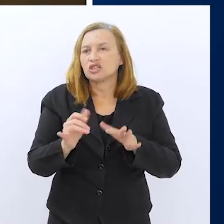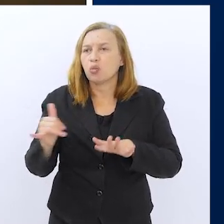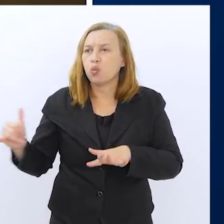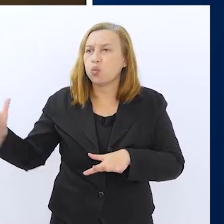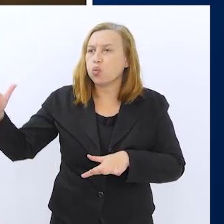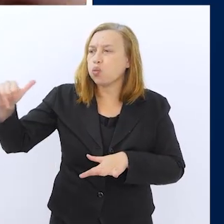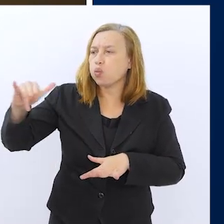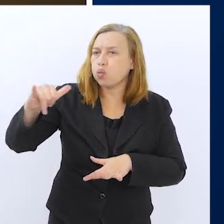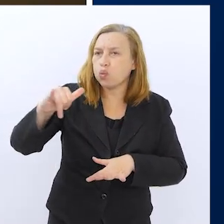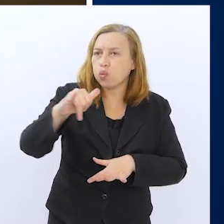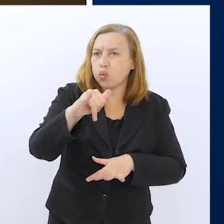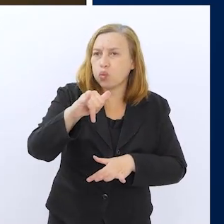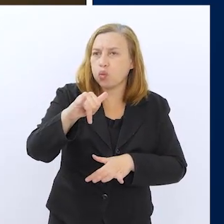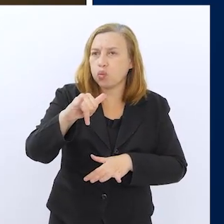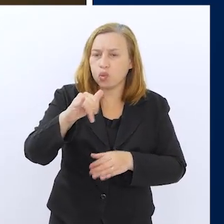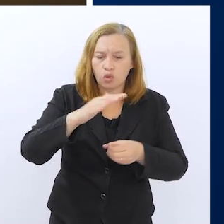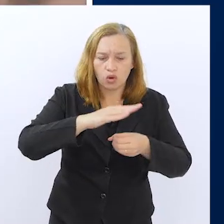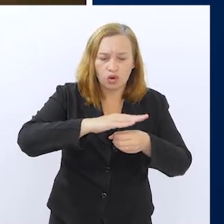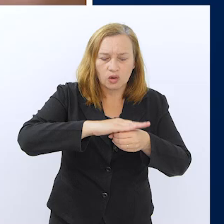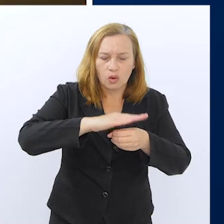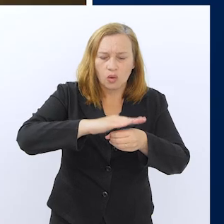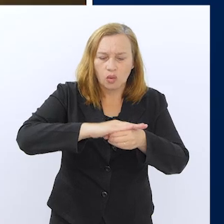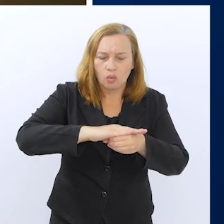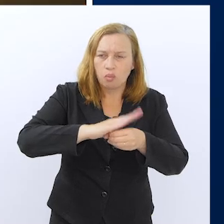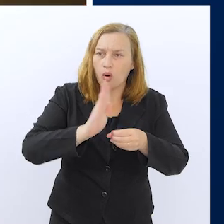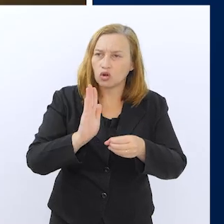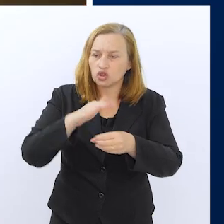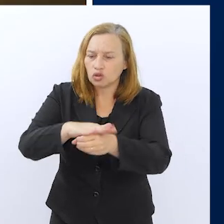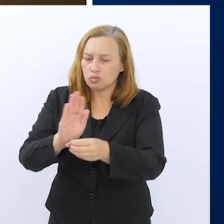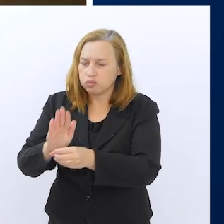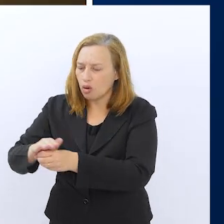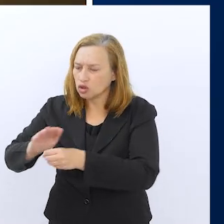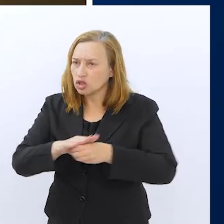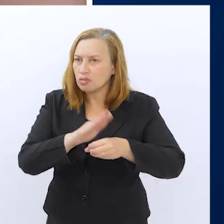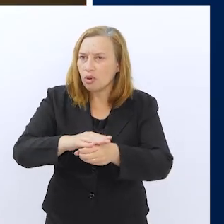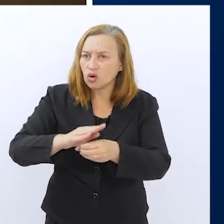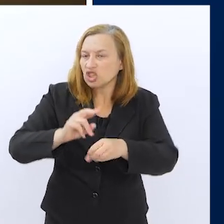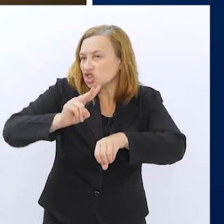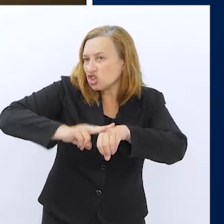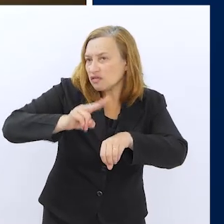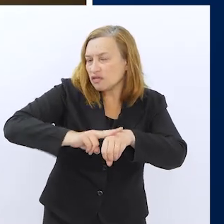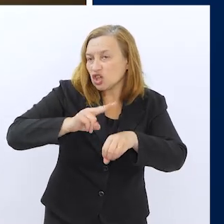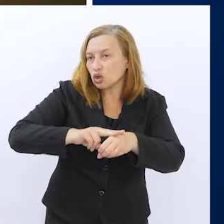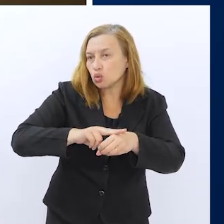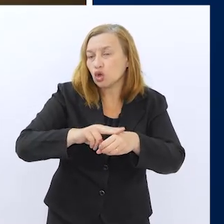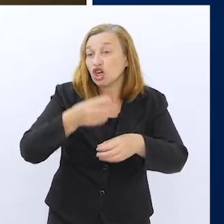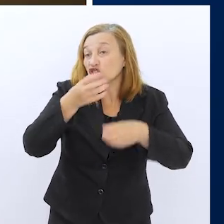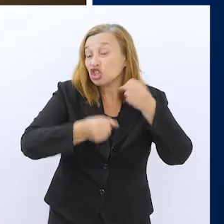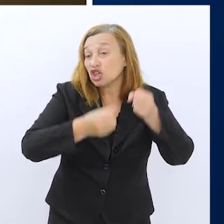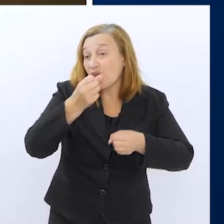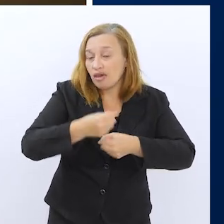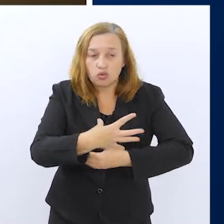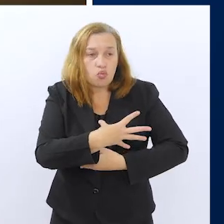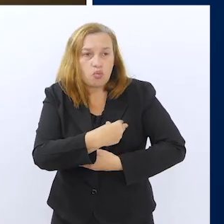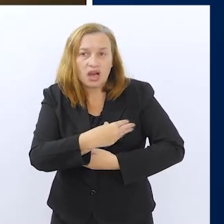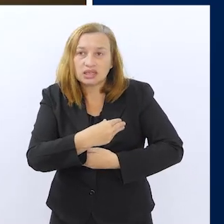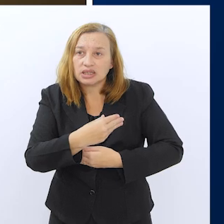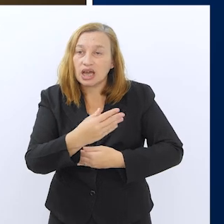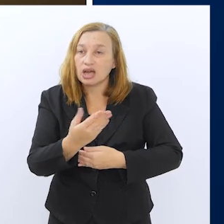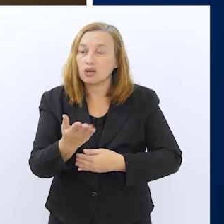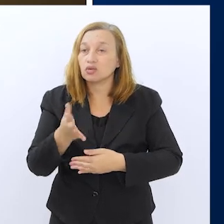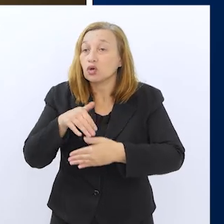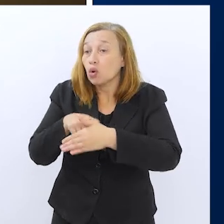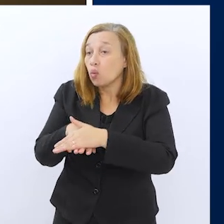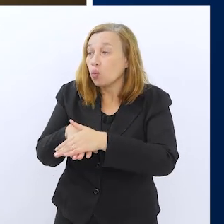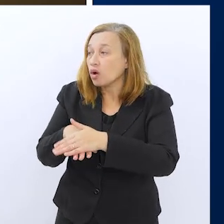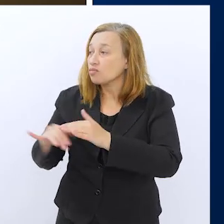por exemplo, um transporte aéreo. Você pode transportar leite materno. Então, assim, o leite materno é um alimento